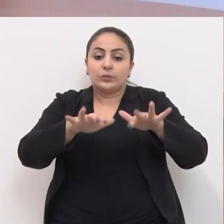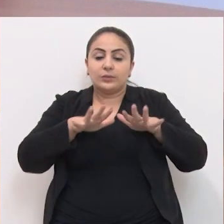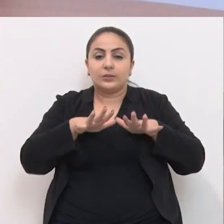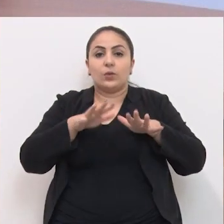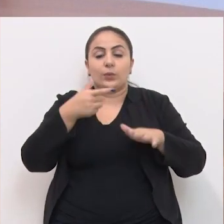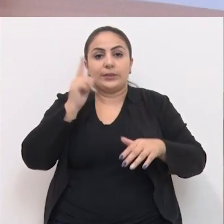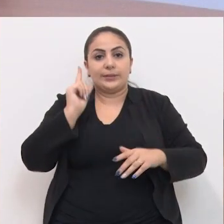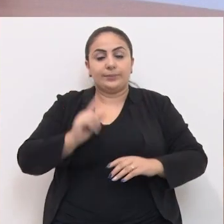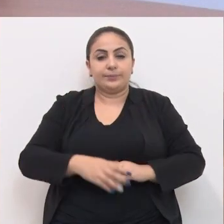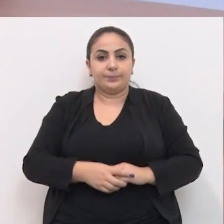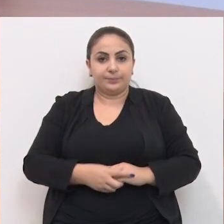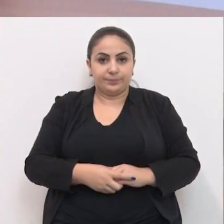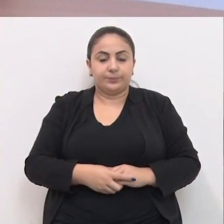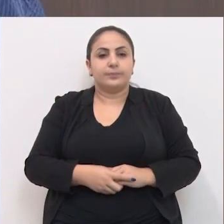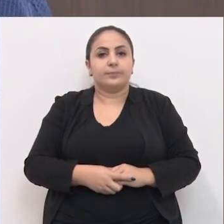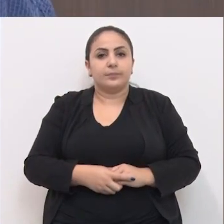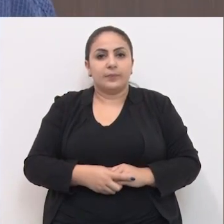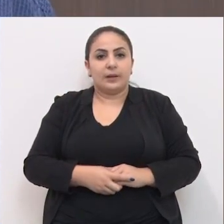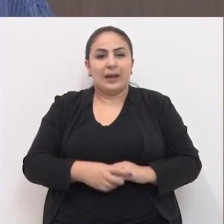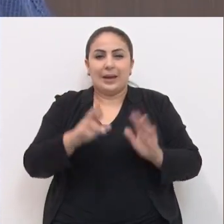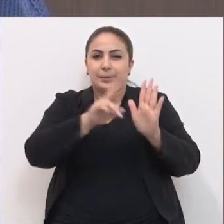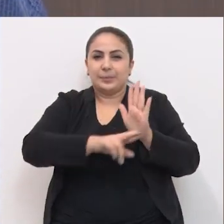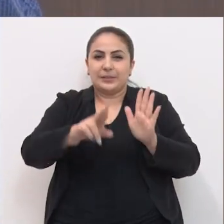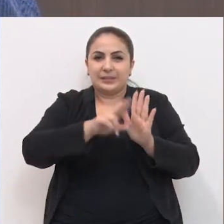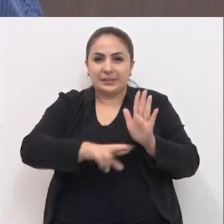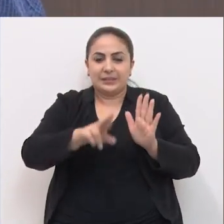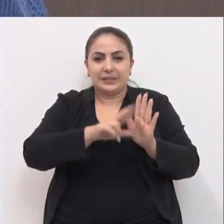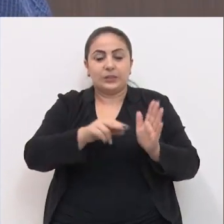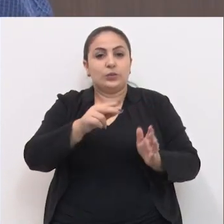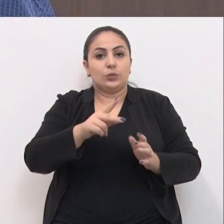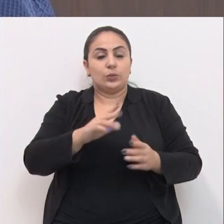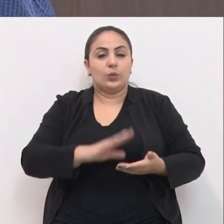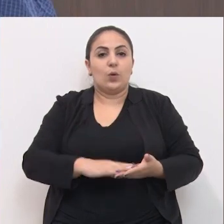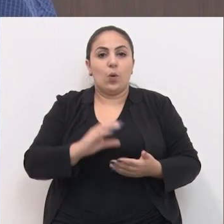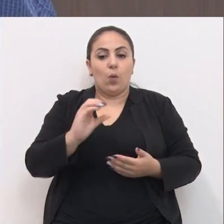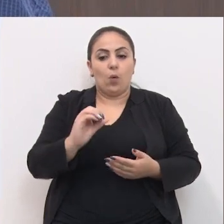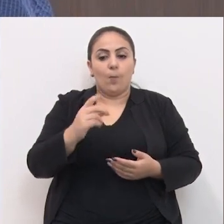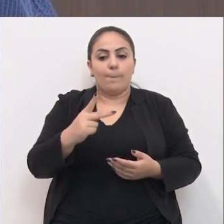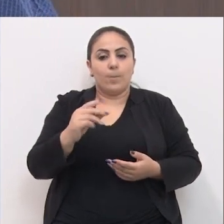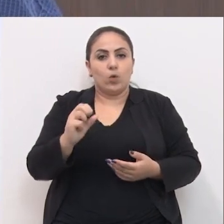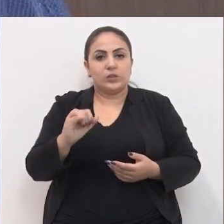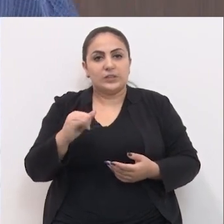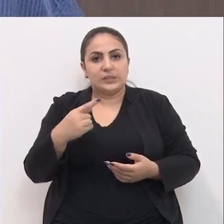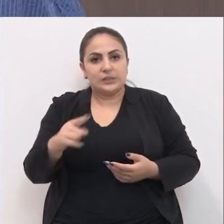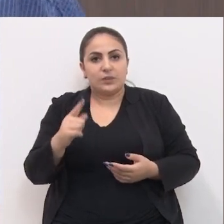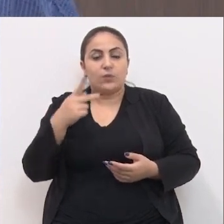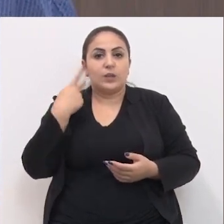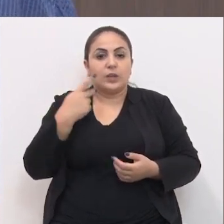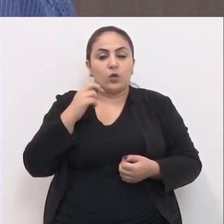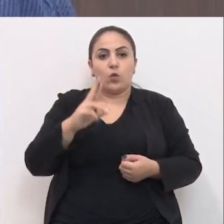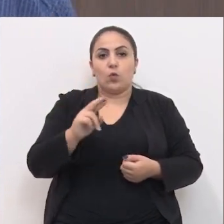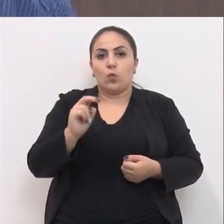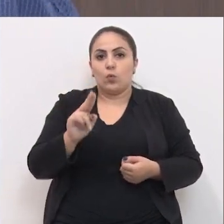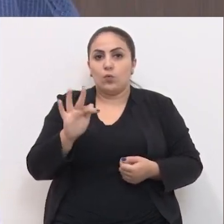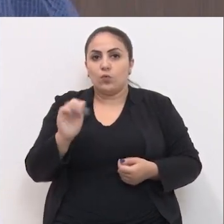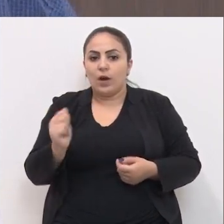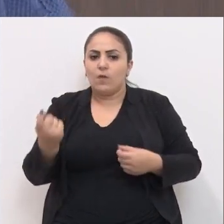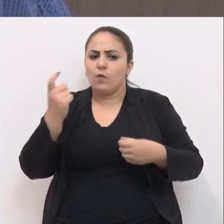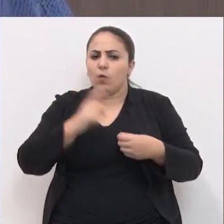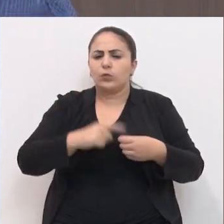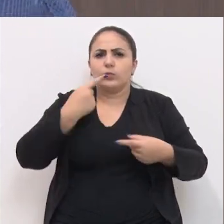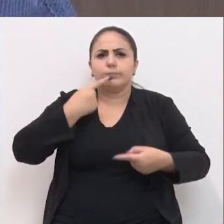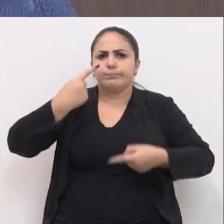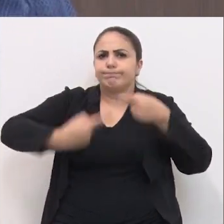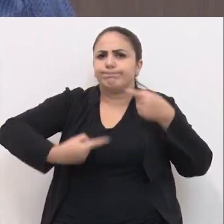da sessão plenária de ontem. Representando a bancada de oposição, o vereador Cláudio Rufa Soldá